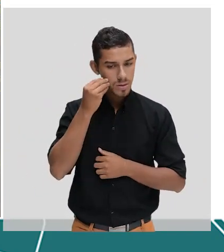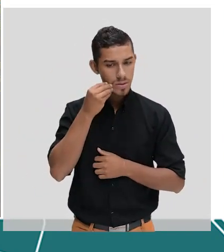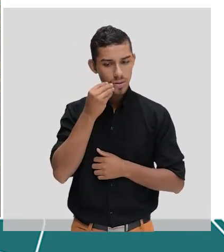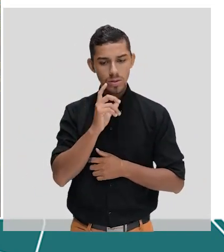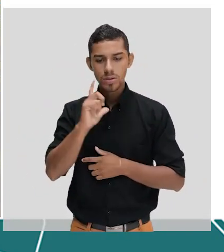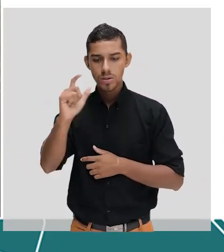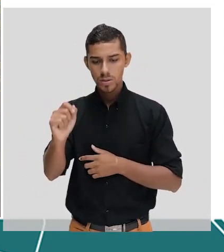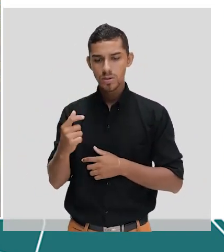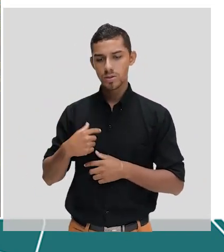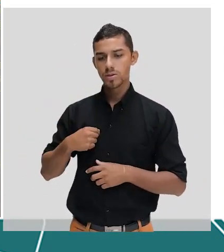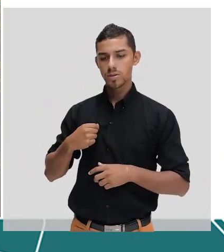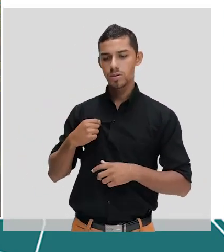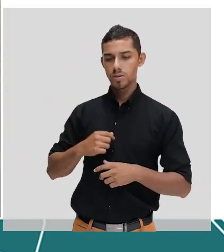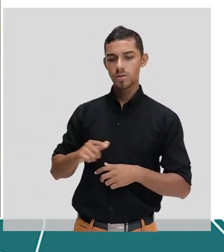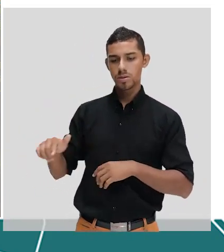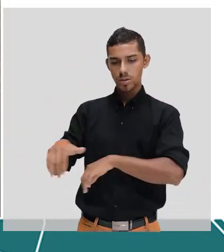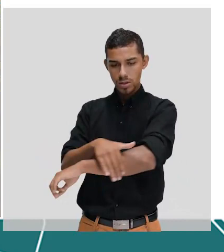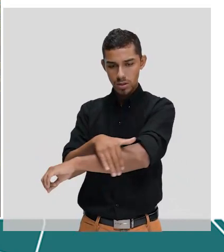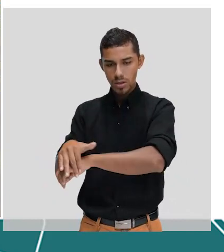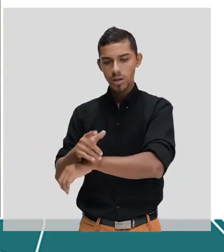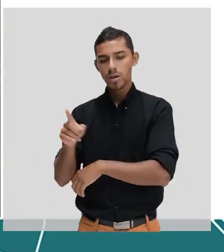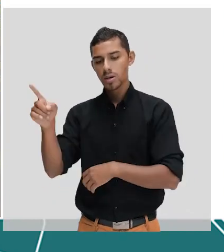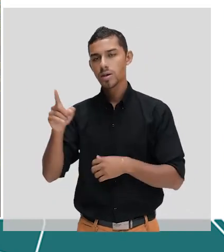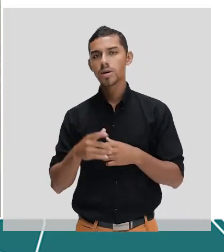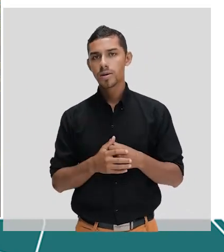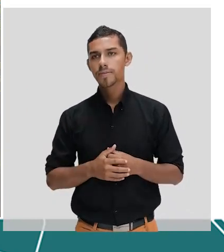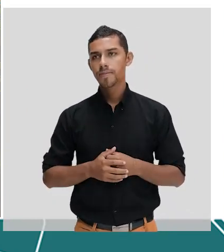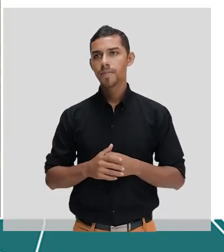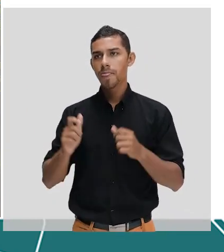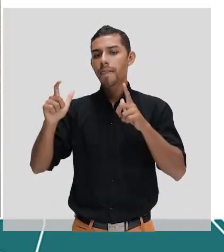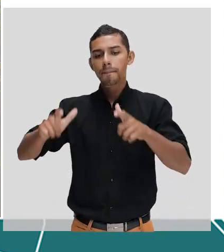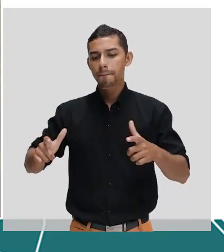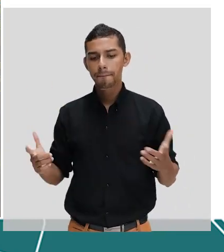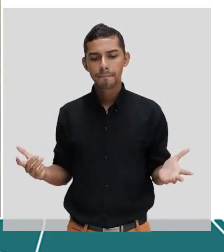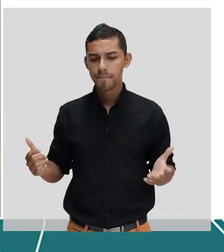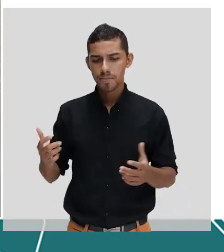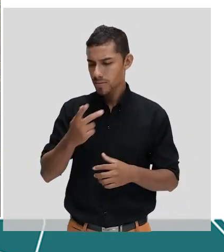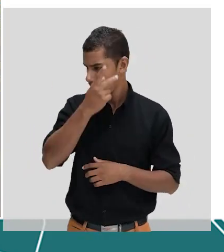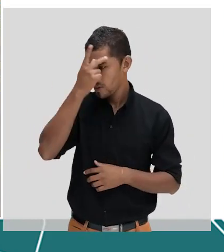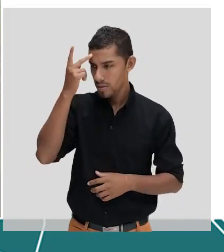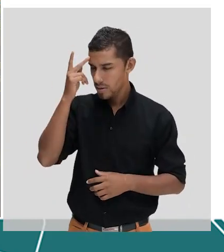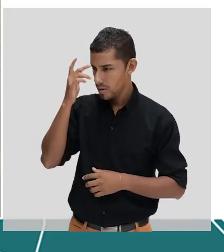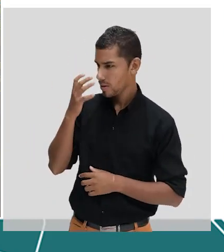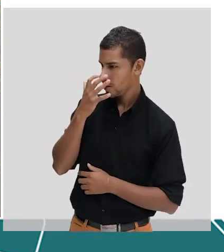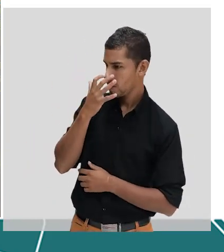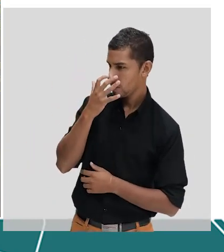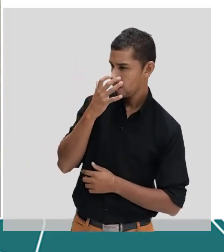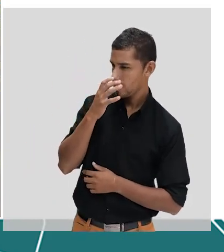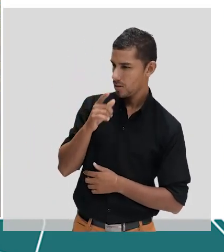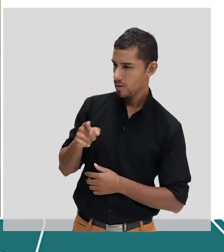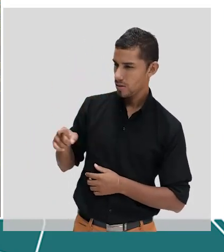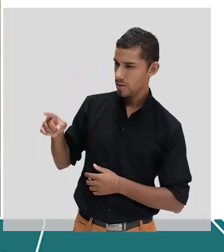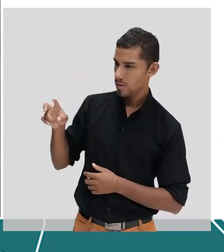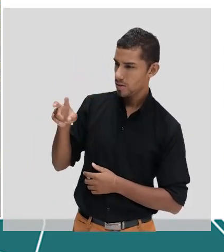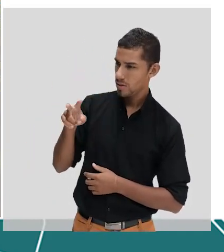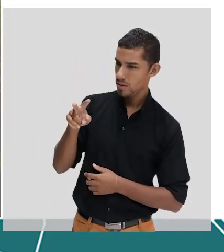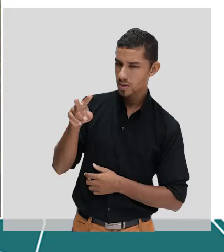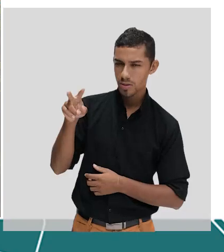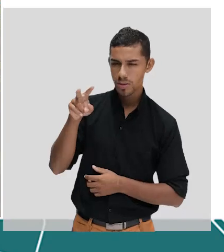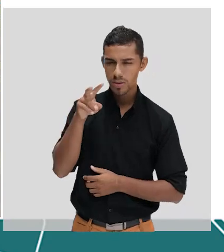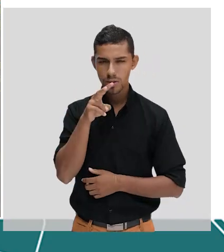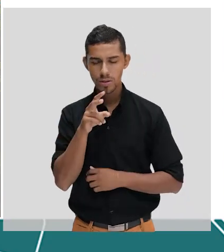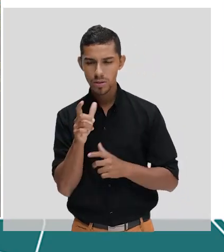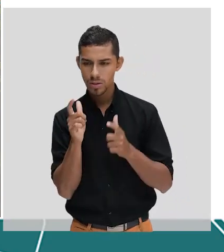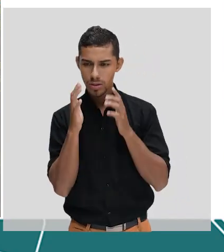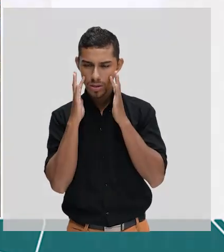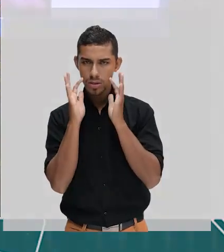sair caracterizado dessa maneira, com esse tipo de figurino, num local. Menino, é Moisés literalmente abrindo o mar vermelho, você vai chamar atenção. No